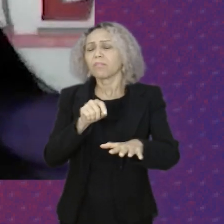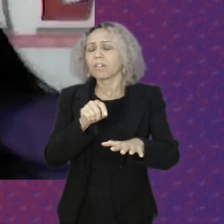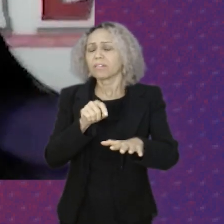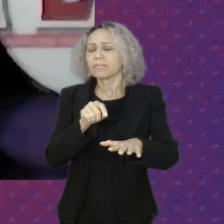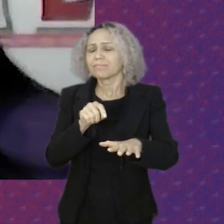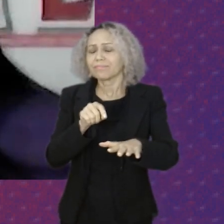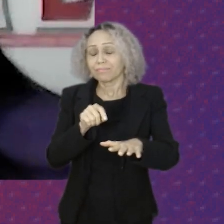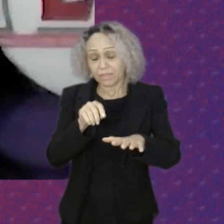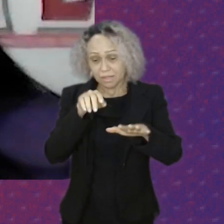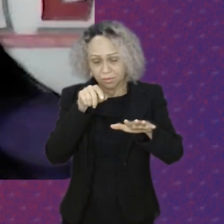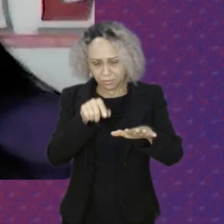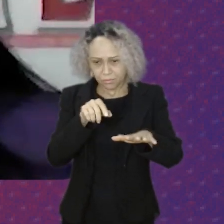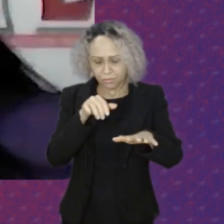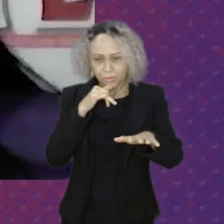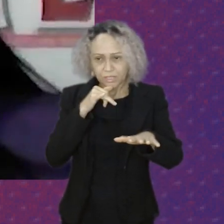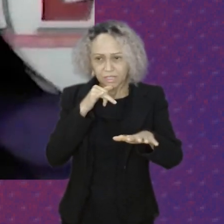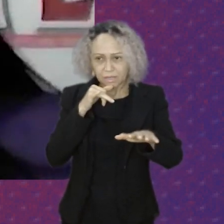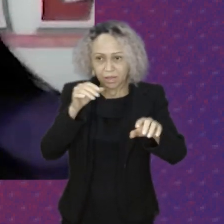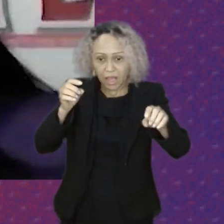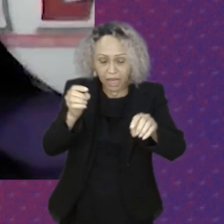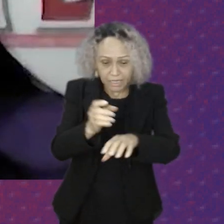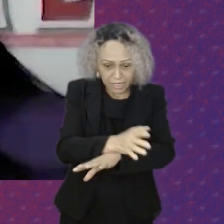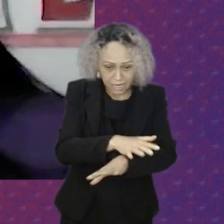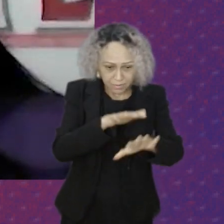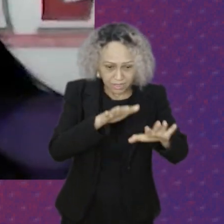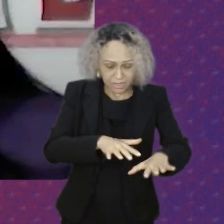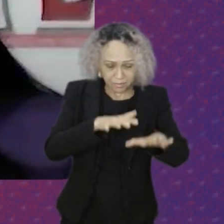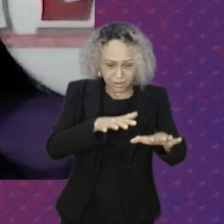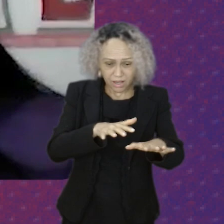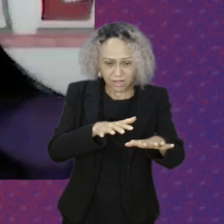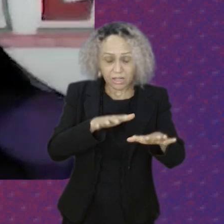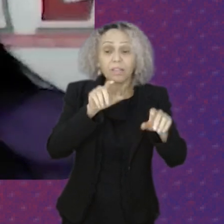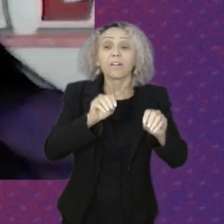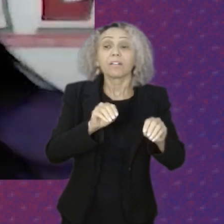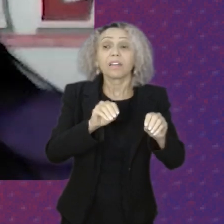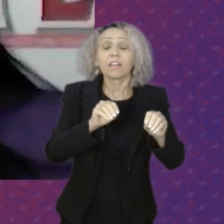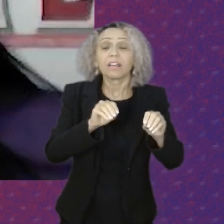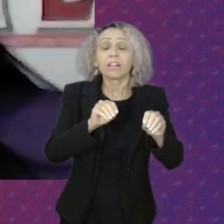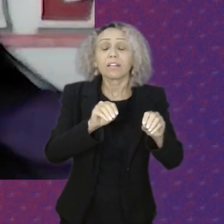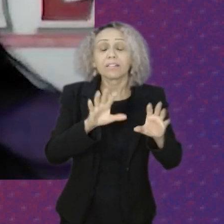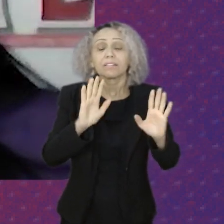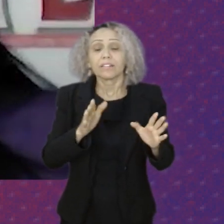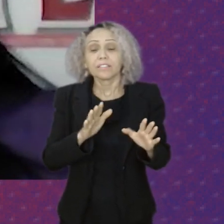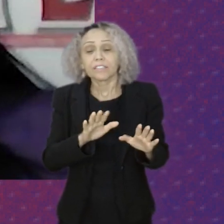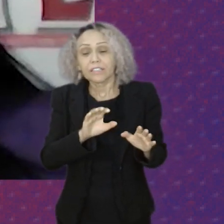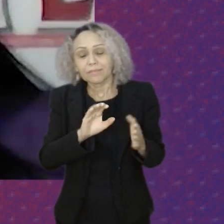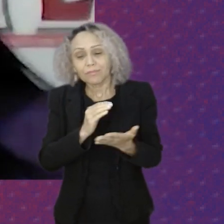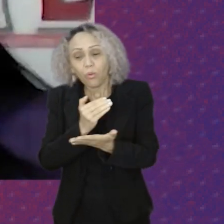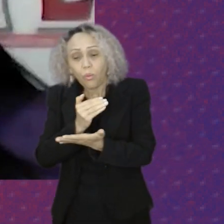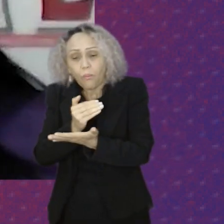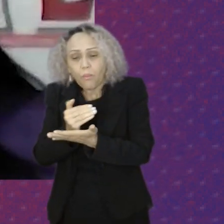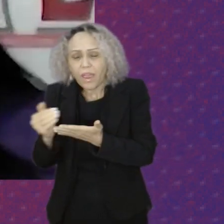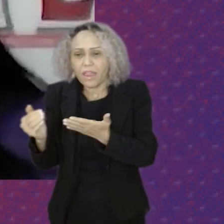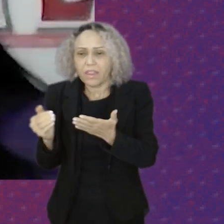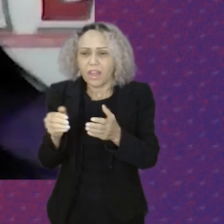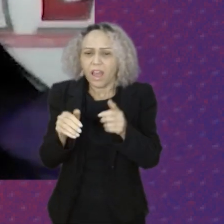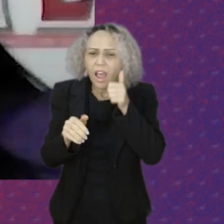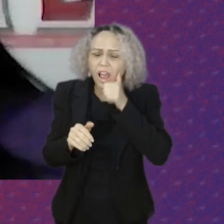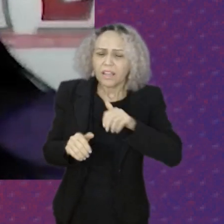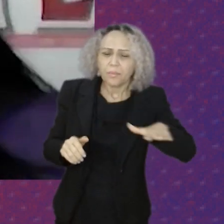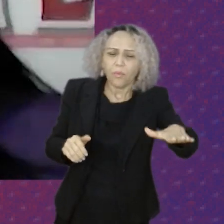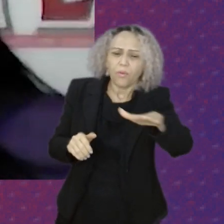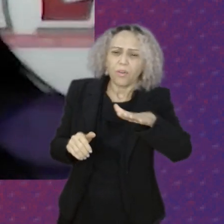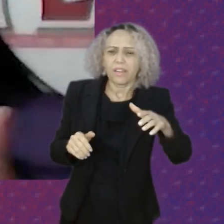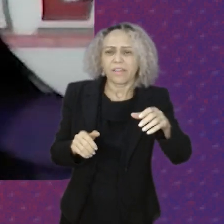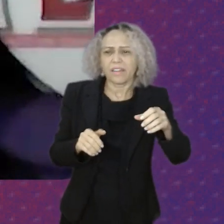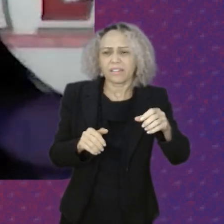a gente começa já a agrupar as mulheres trabalhadoras rurais, a agrupar as mulheres do campo, da